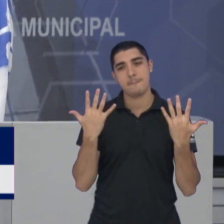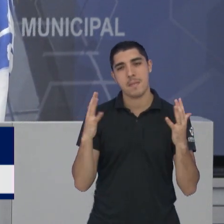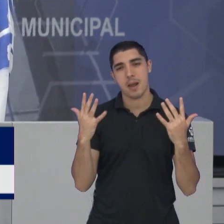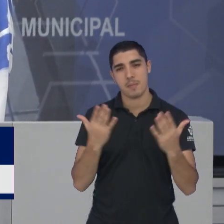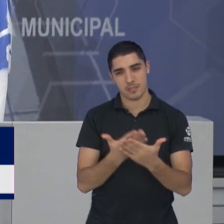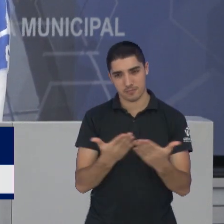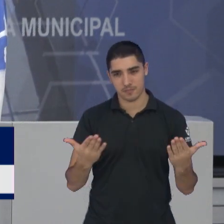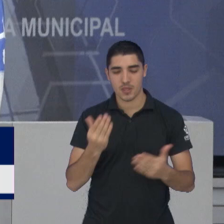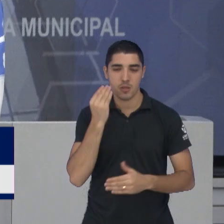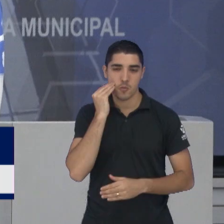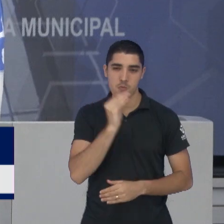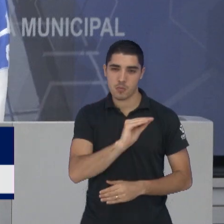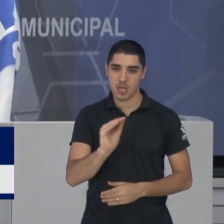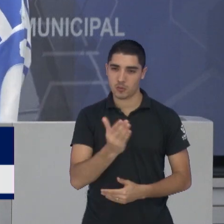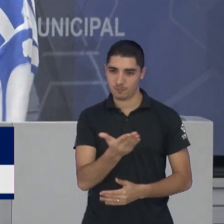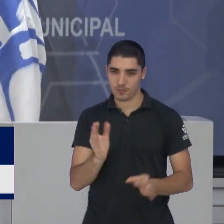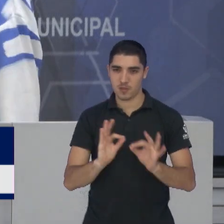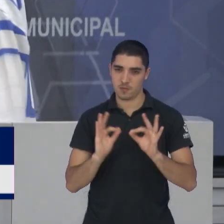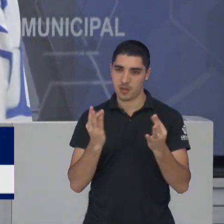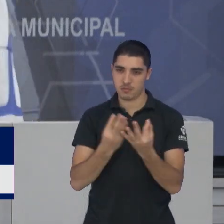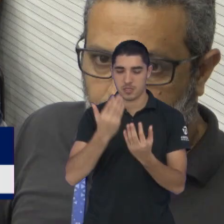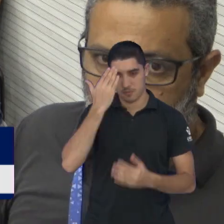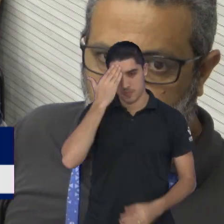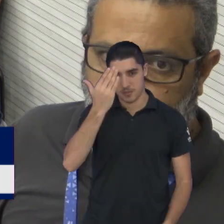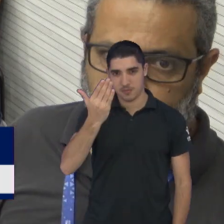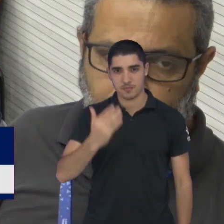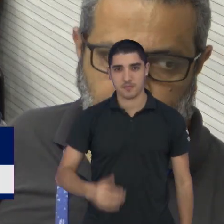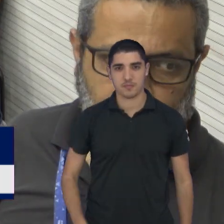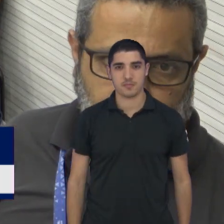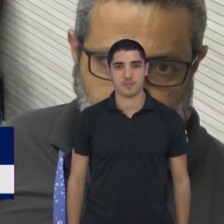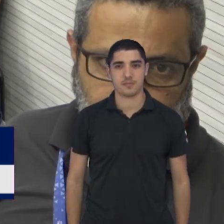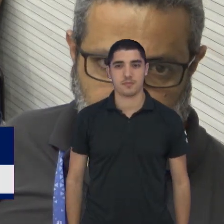todos e um grande beijo para a família. Obrigado.